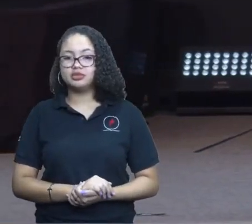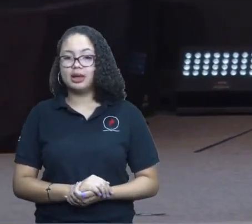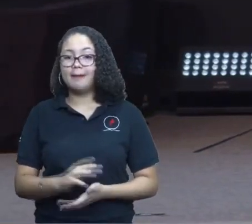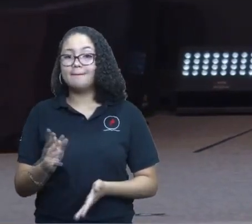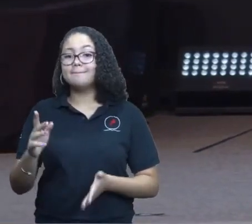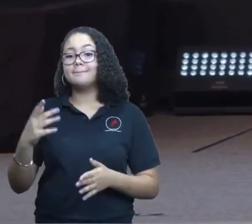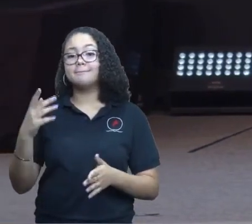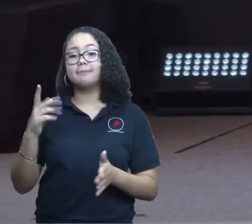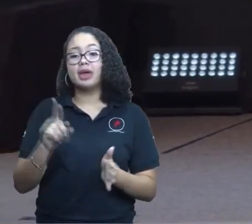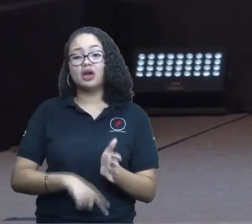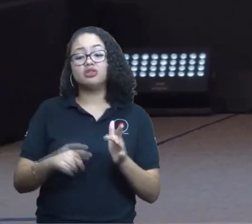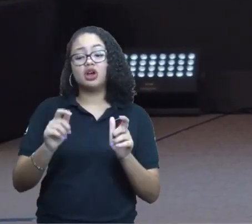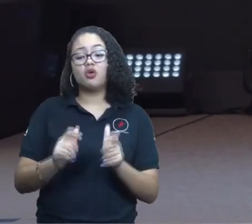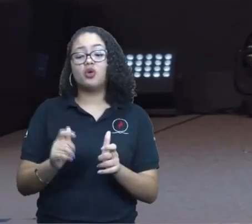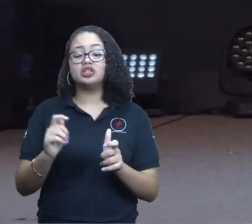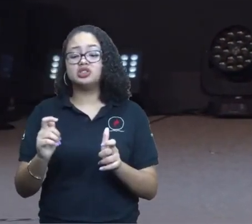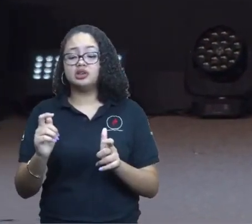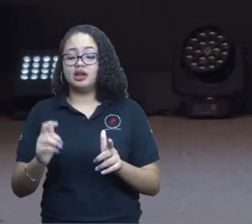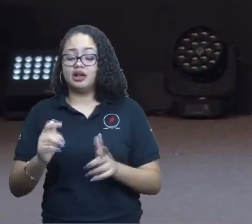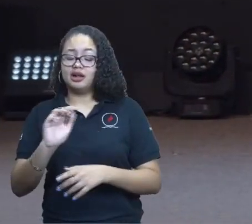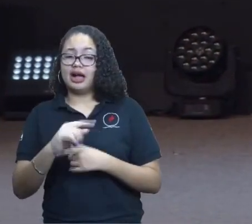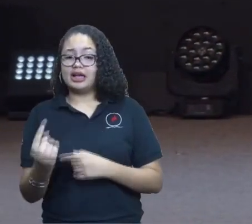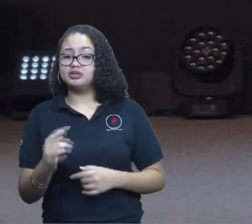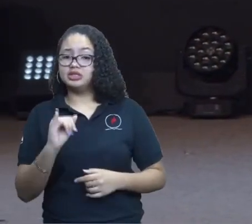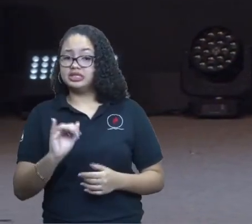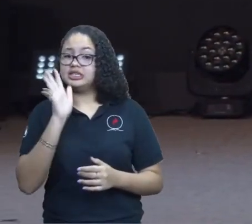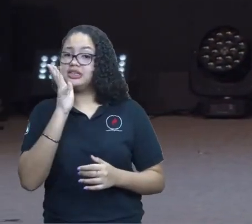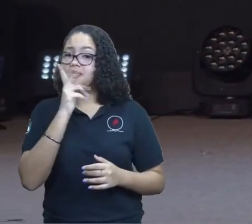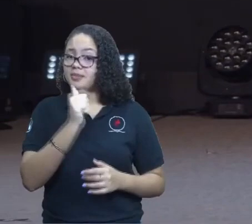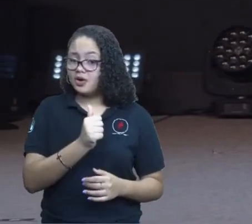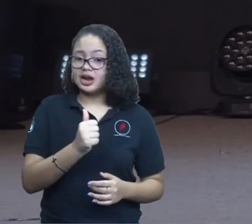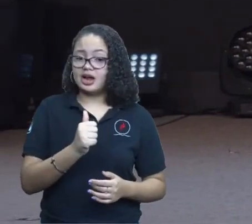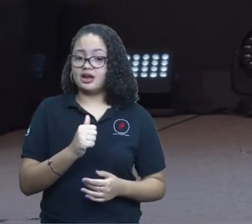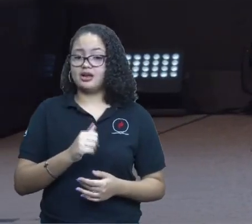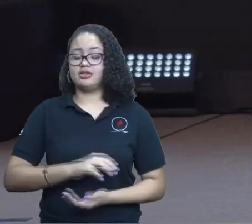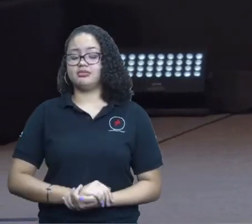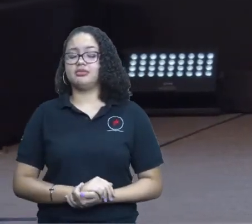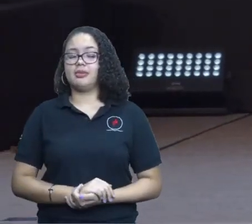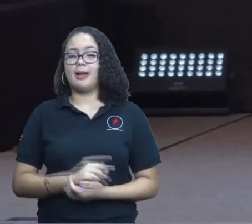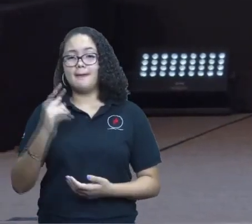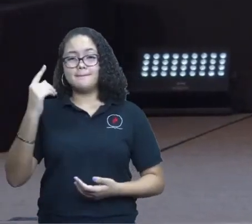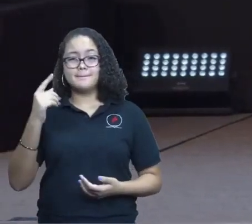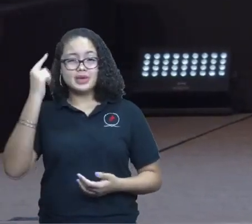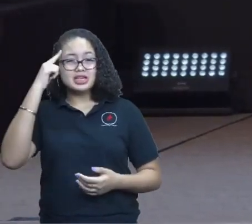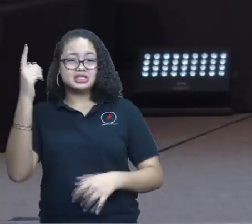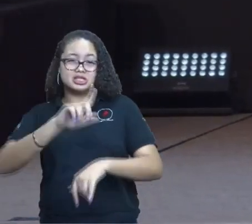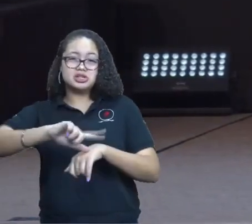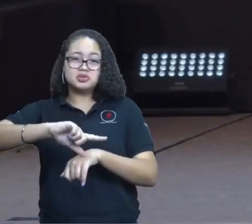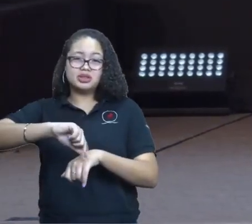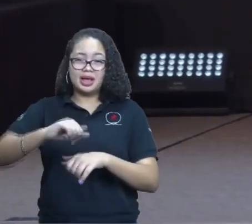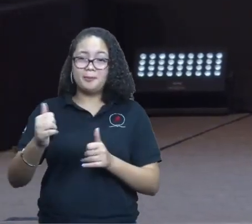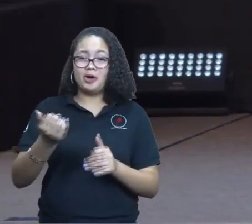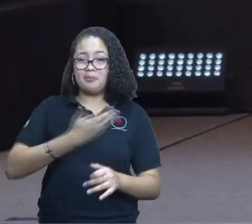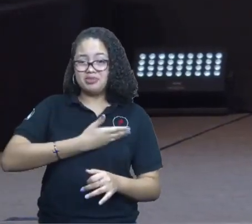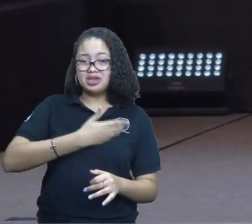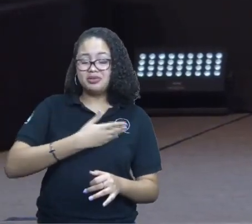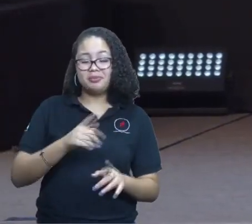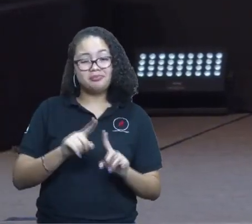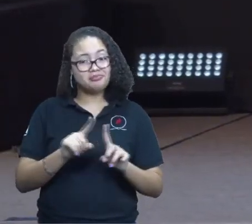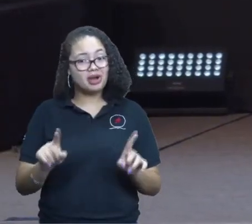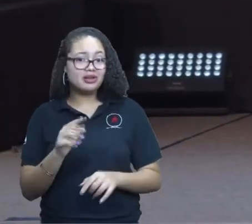mais não consegue apontar mais você pensa que o tempo é seu amigo mas nesse caso não é tá sendo o seu adversário